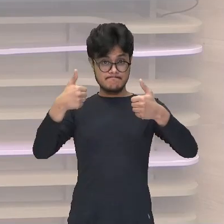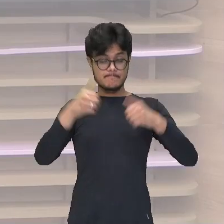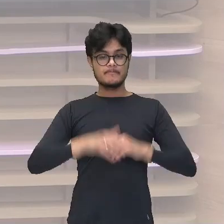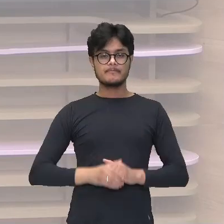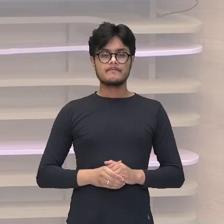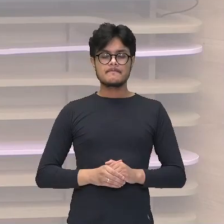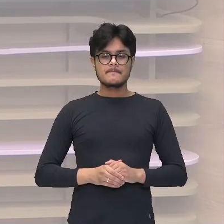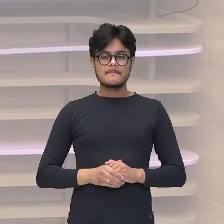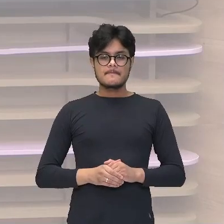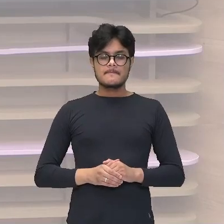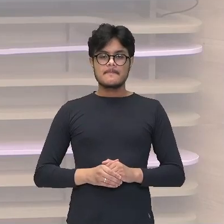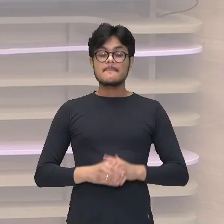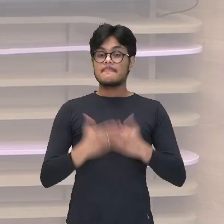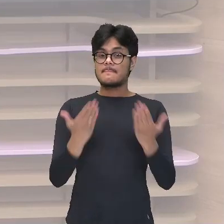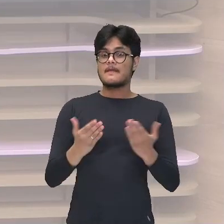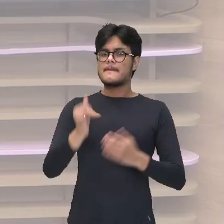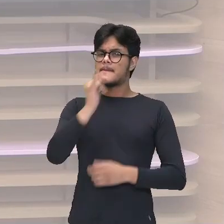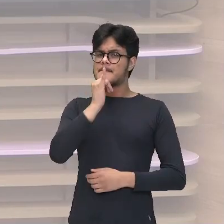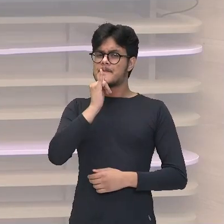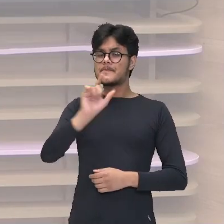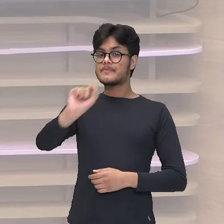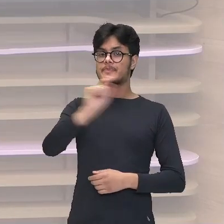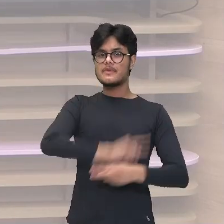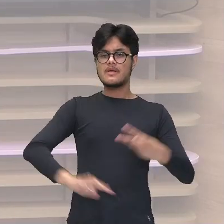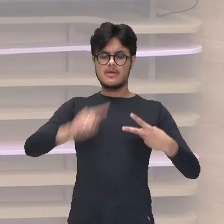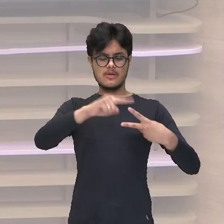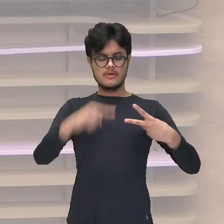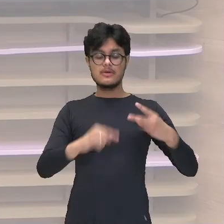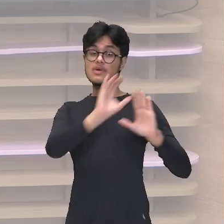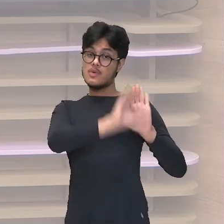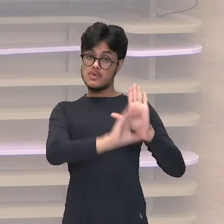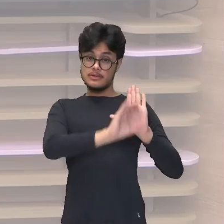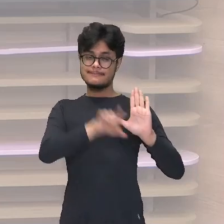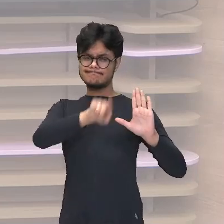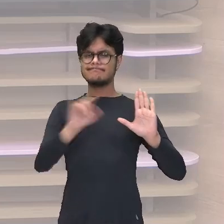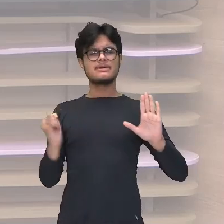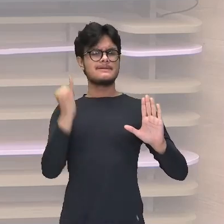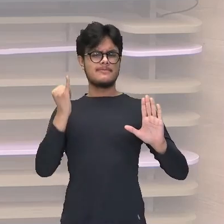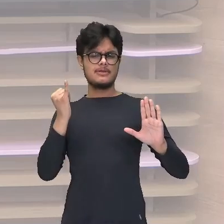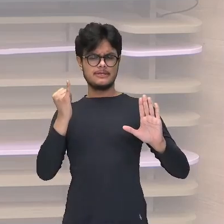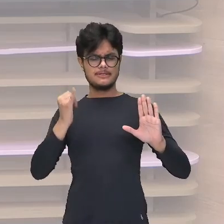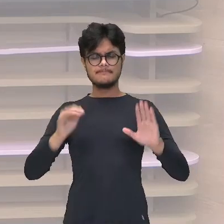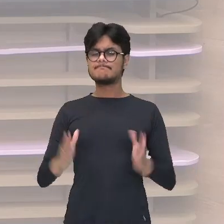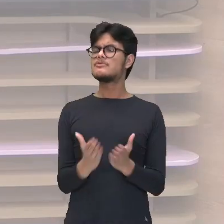aí temos também, olha, dois conceitos para a gente não confundir, então a gente vai diferenciar